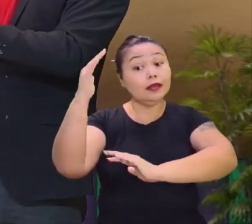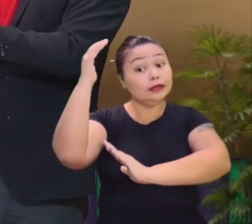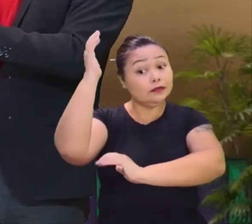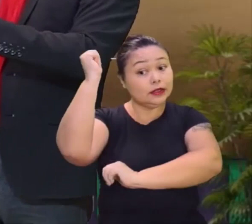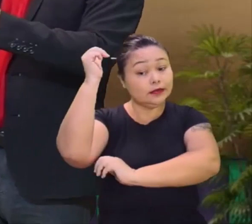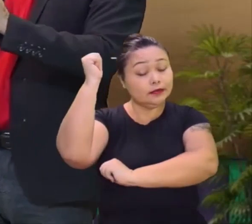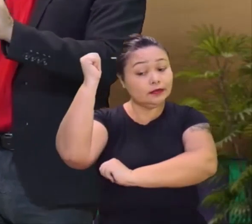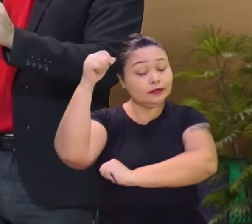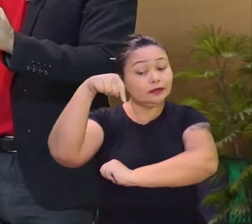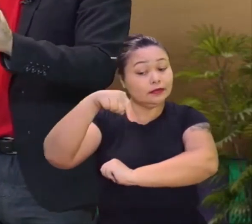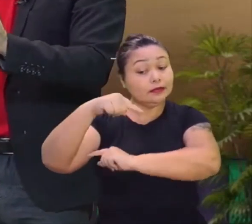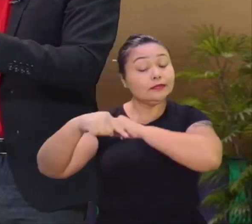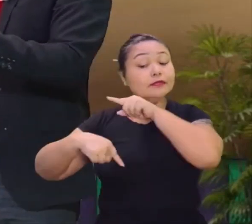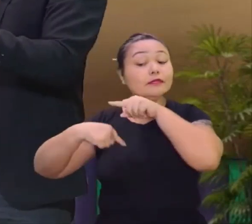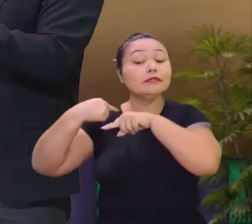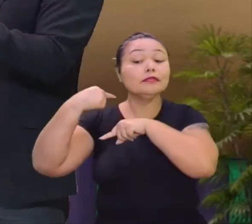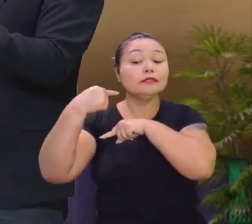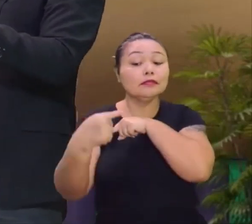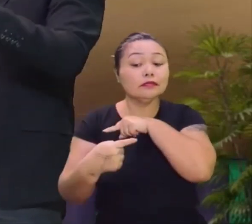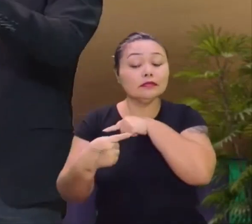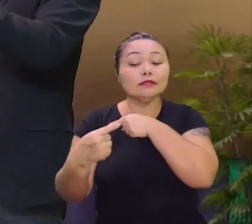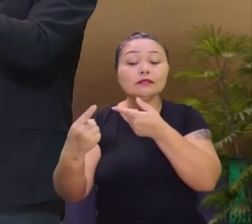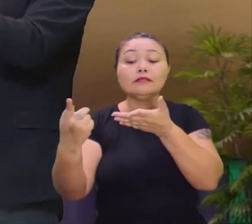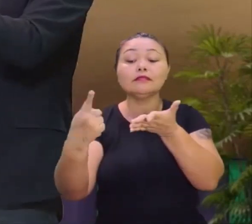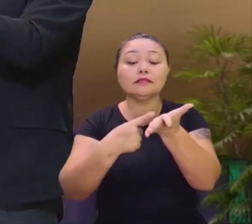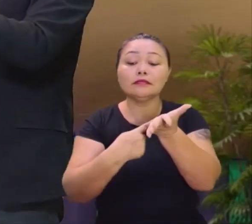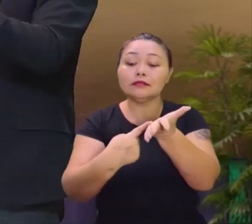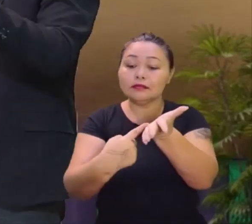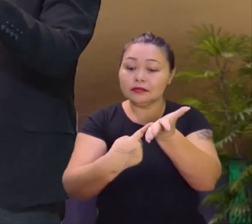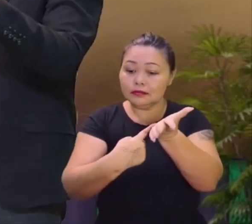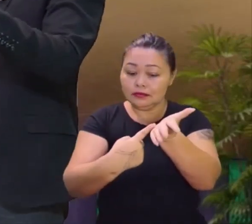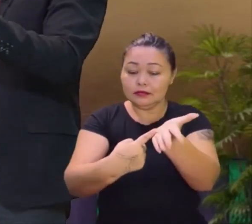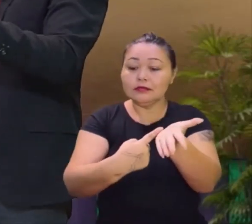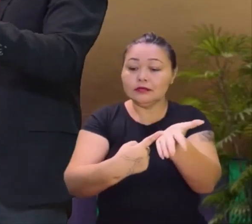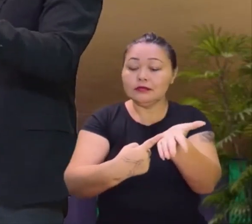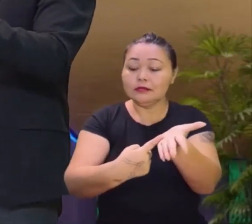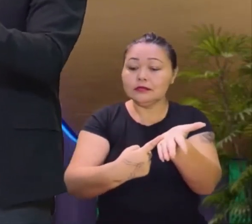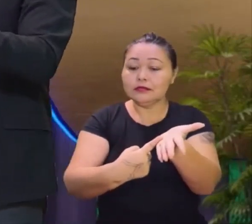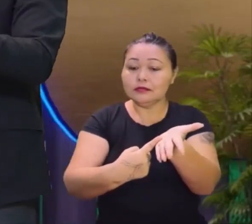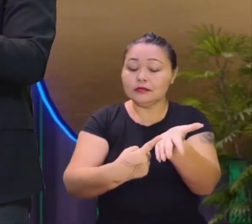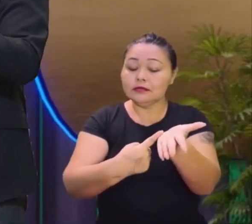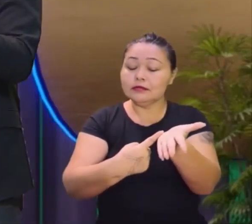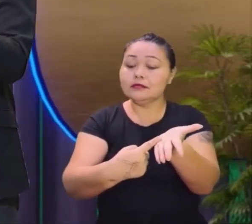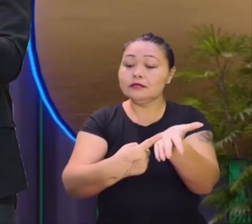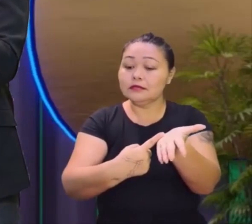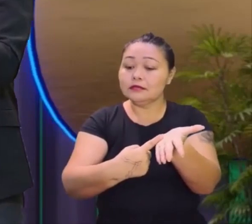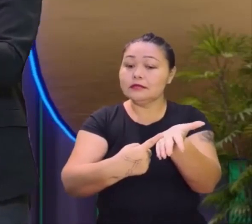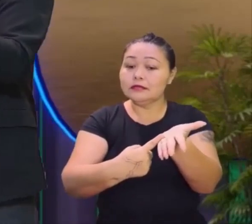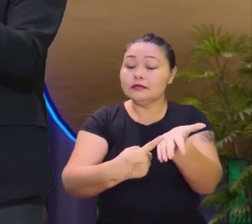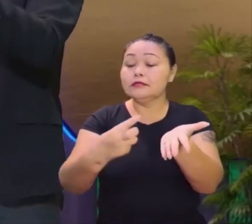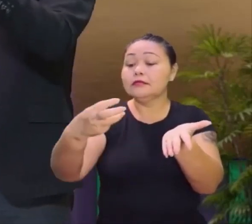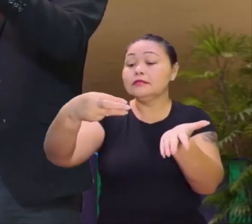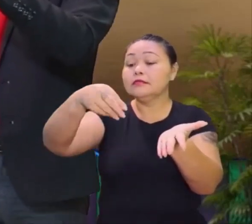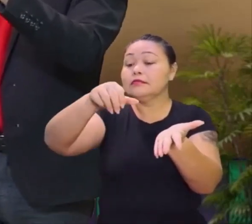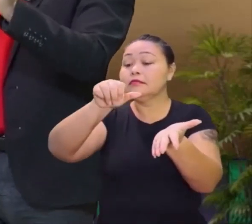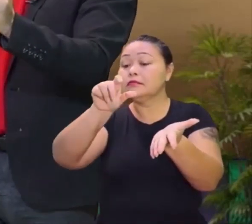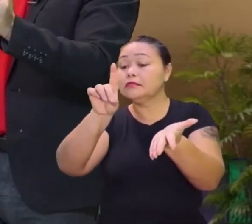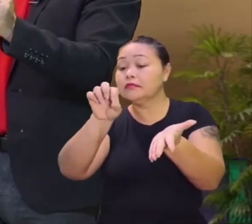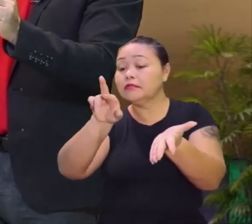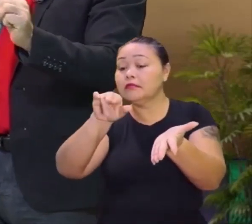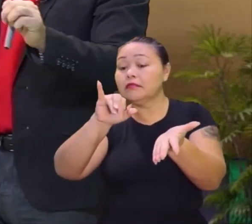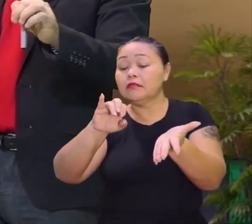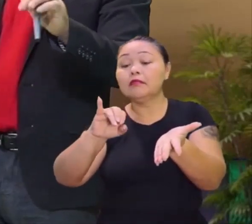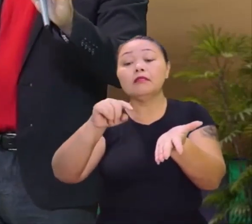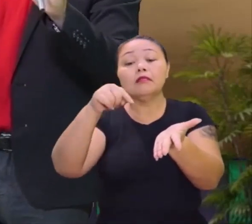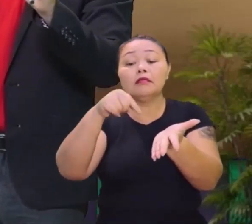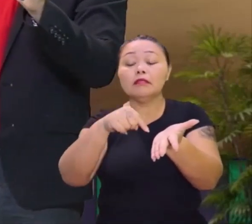aqui. Depois, pelo tratado, que o aluno vai ver isso também em história, pelo Tratado de Madrid, Ut